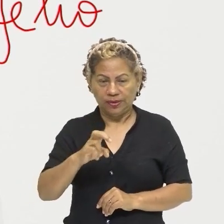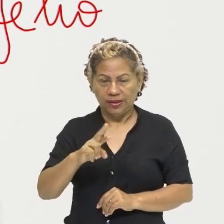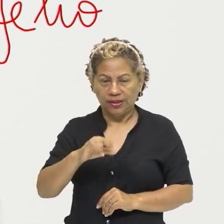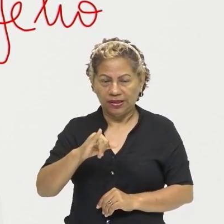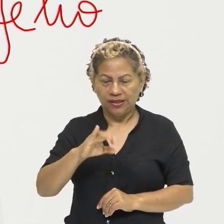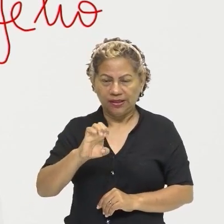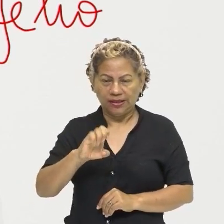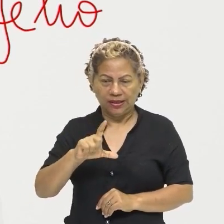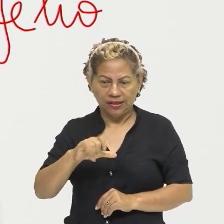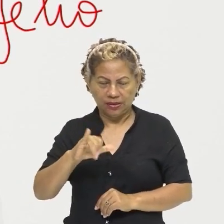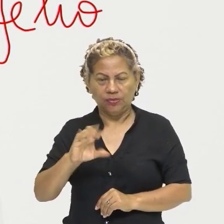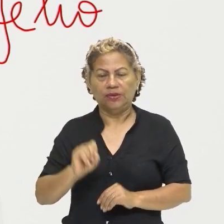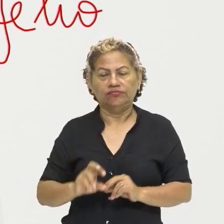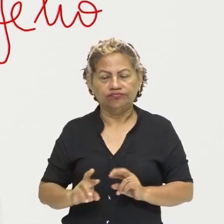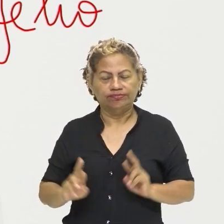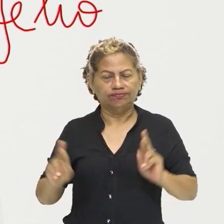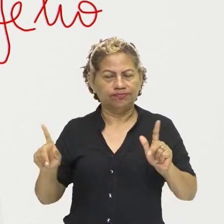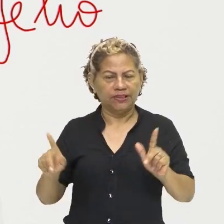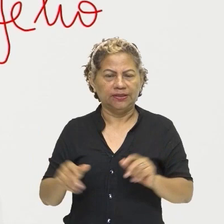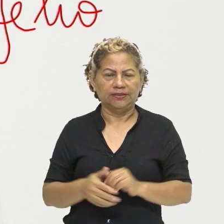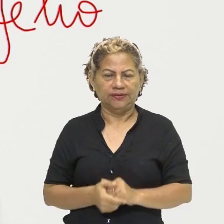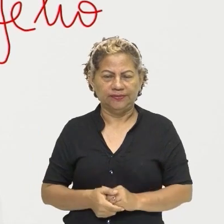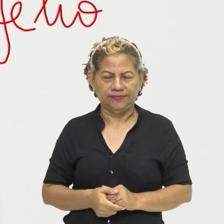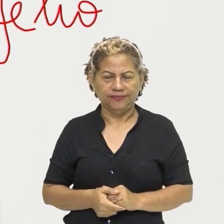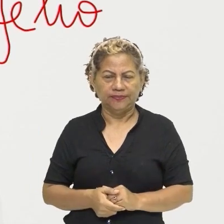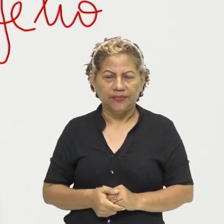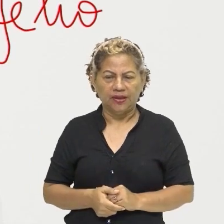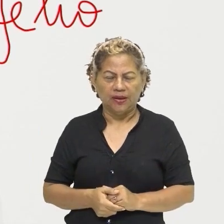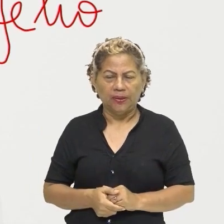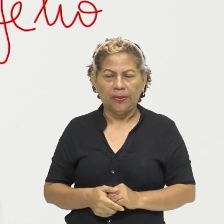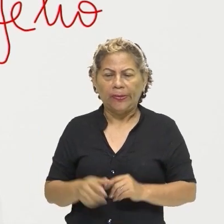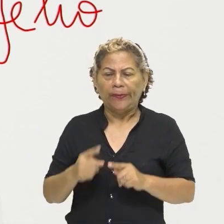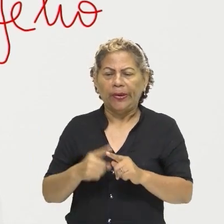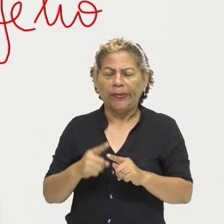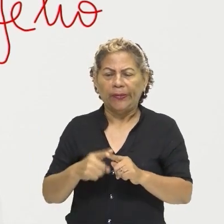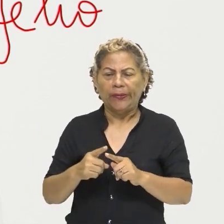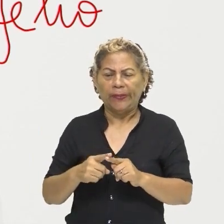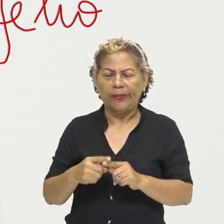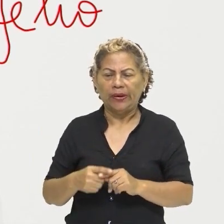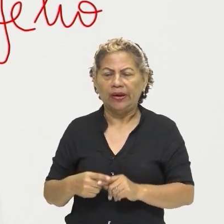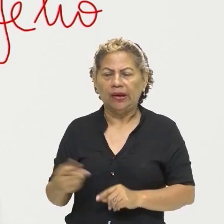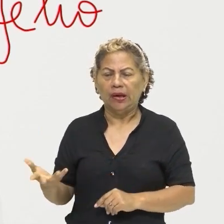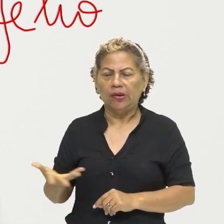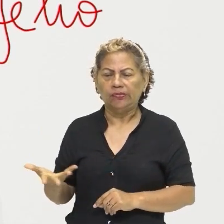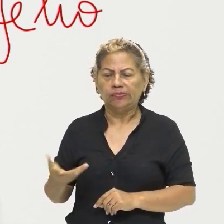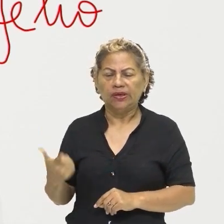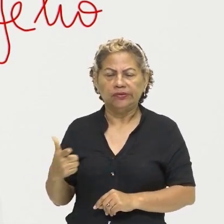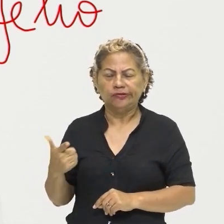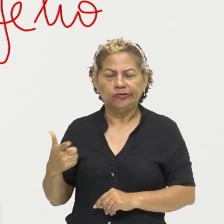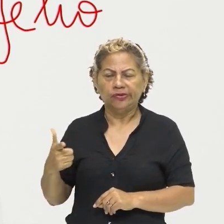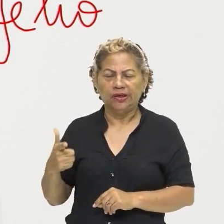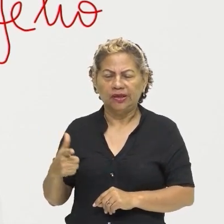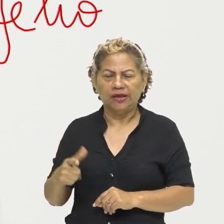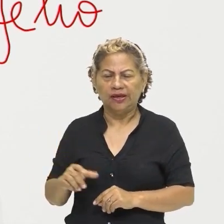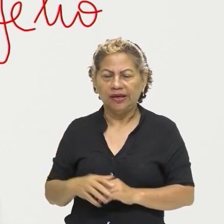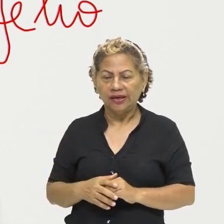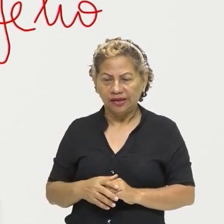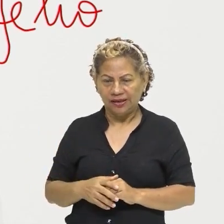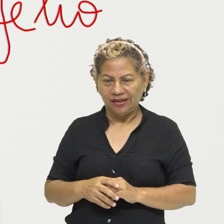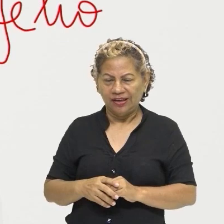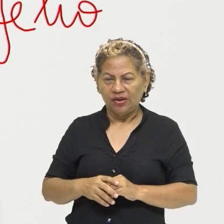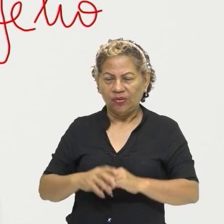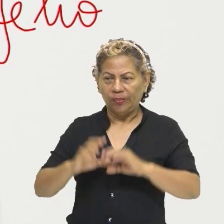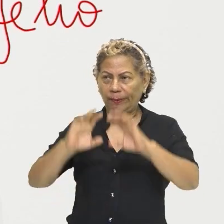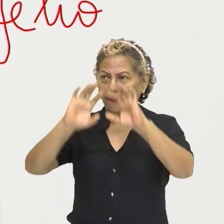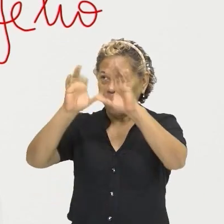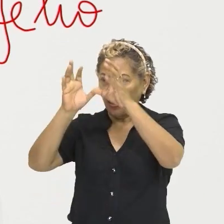Certo? Então, o planeta ele não tem velocidade constante durante toda a sua órbita. A velocidade ela muda